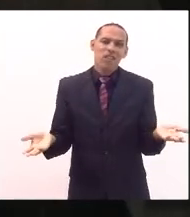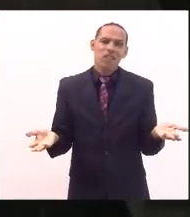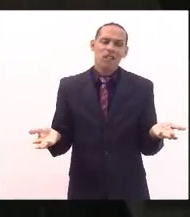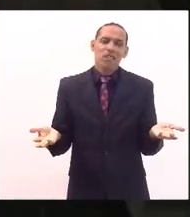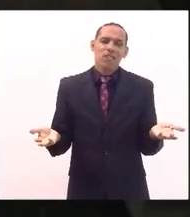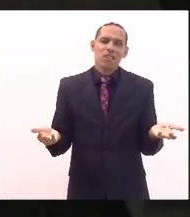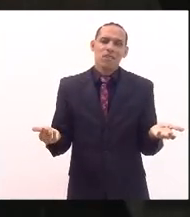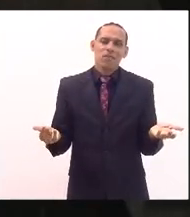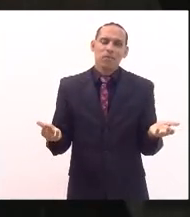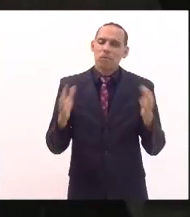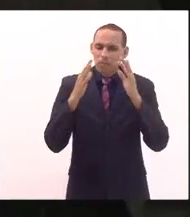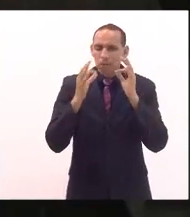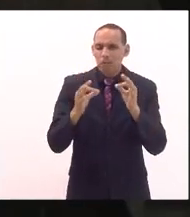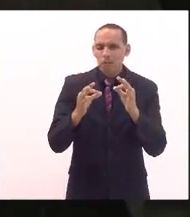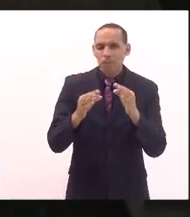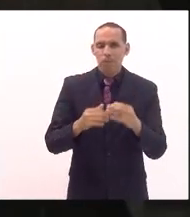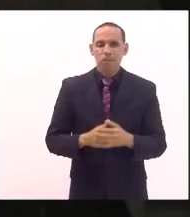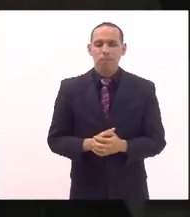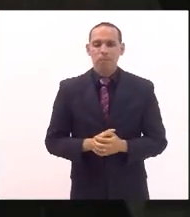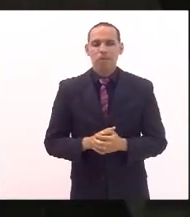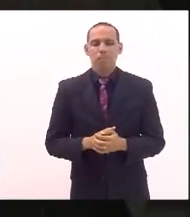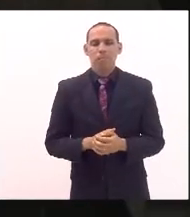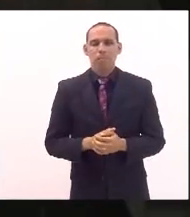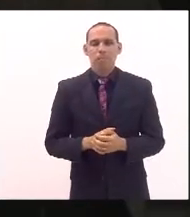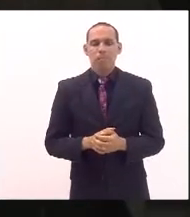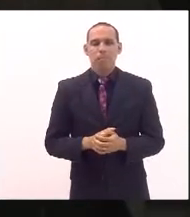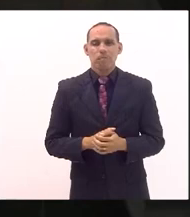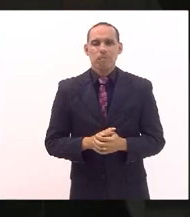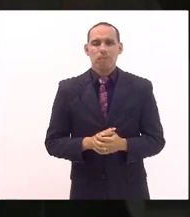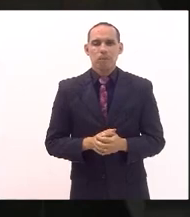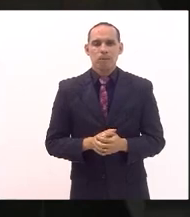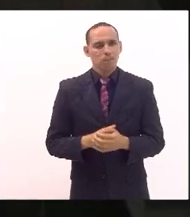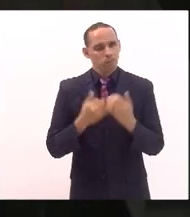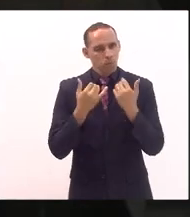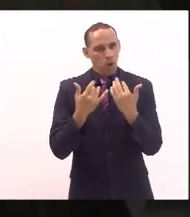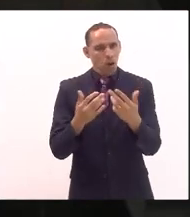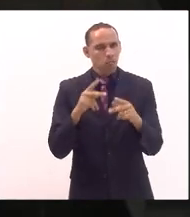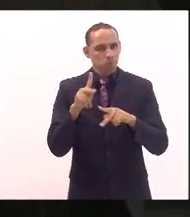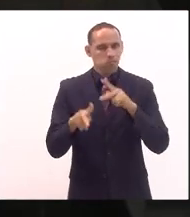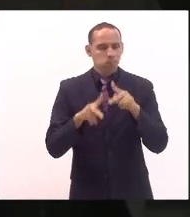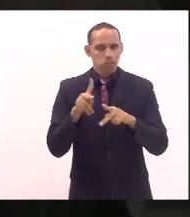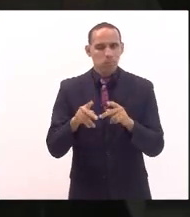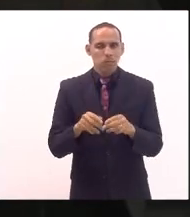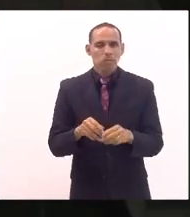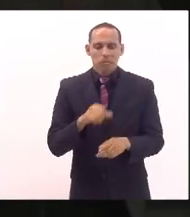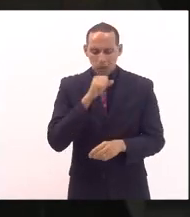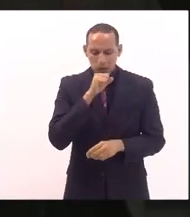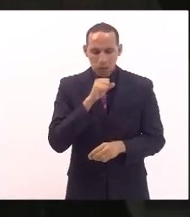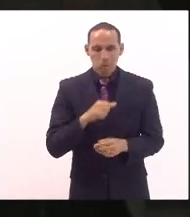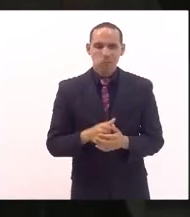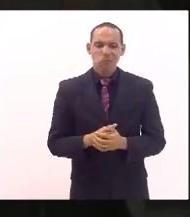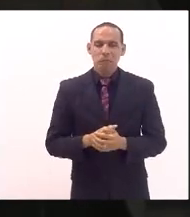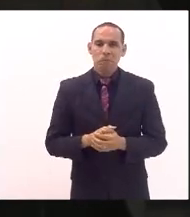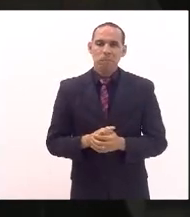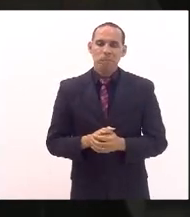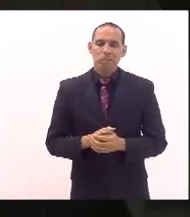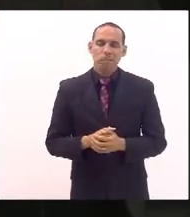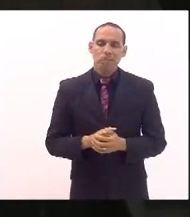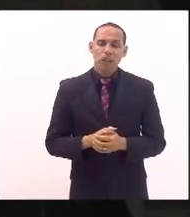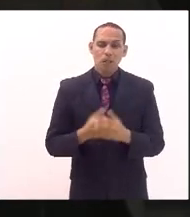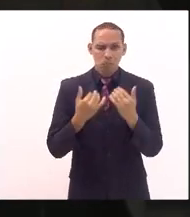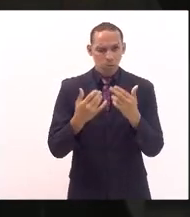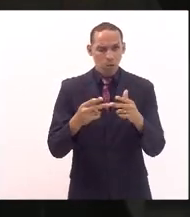então eu quero te chamar atenção para esta audiência de hoje porque audiência aqui